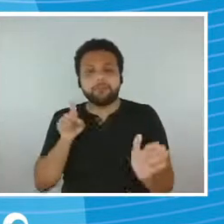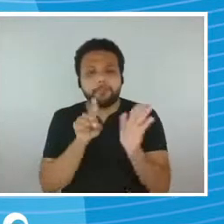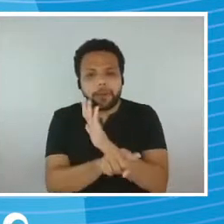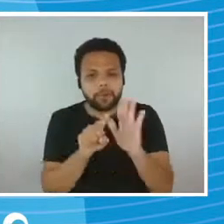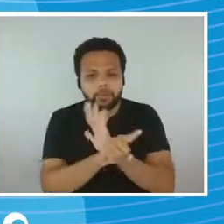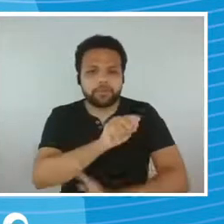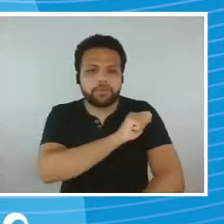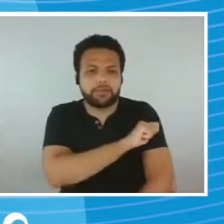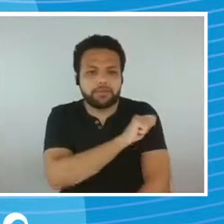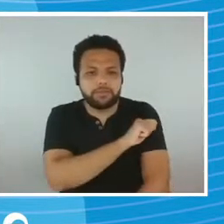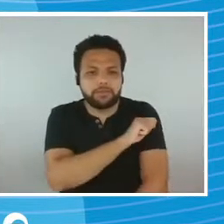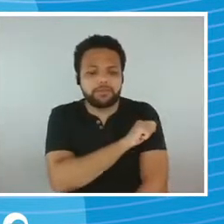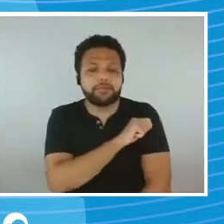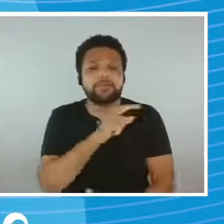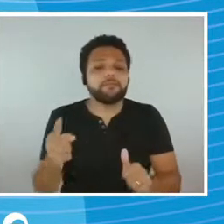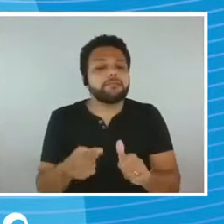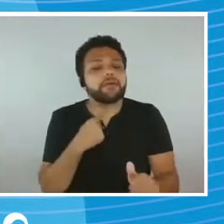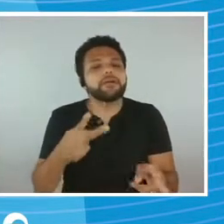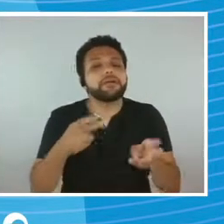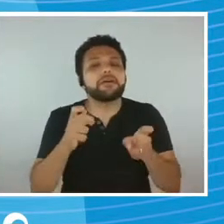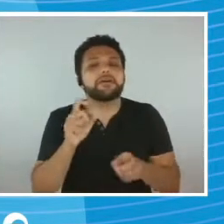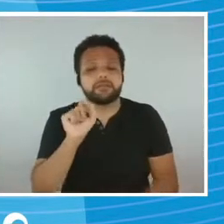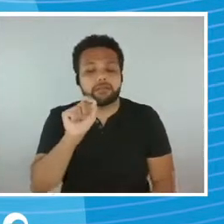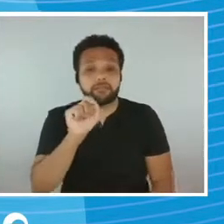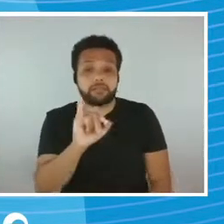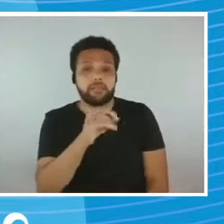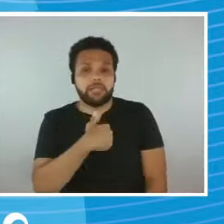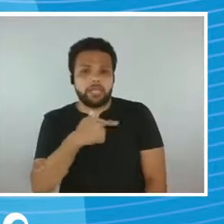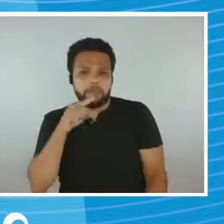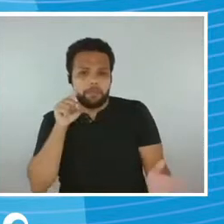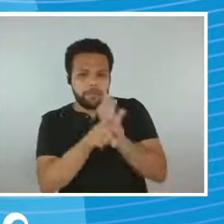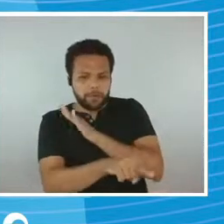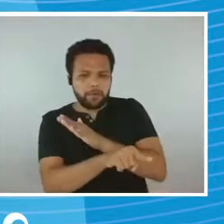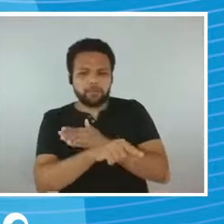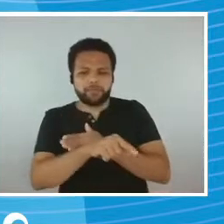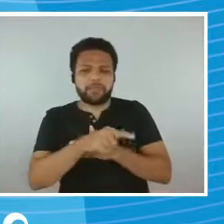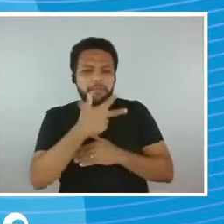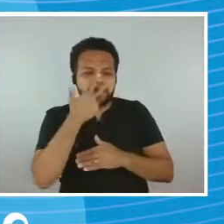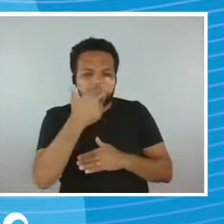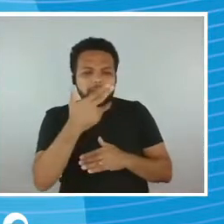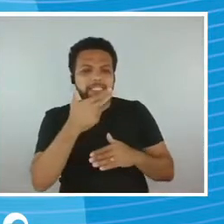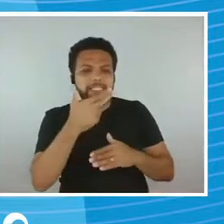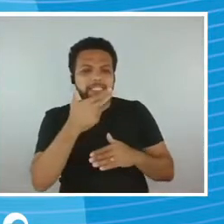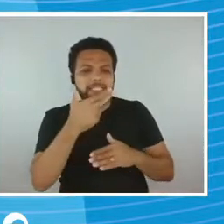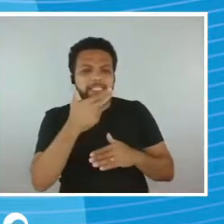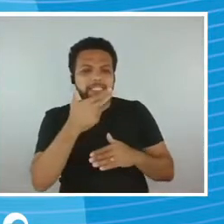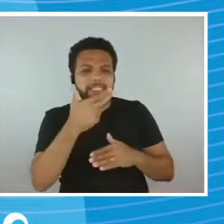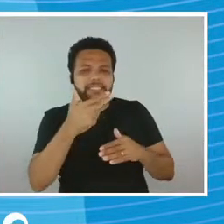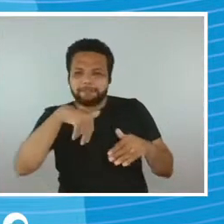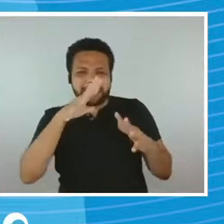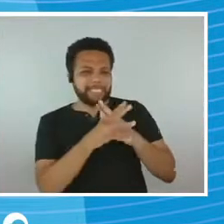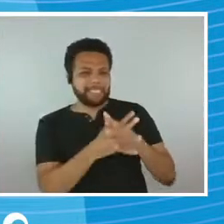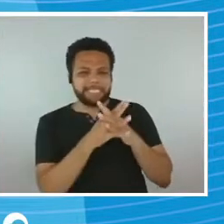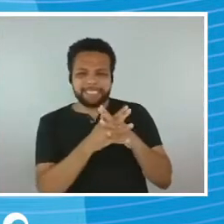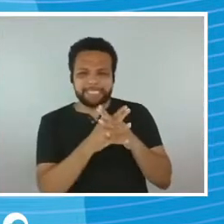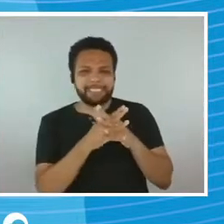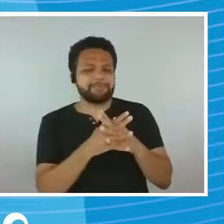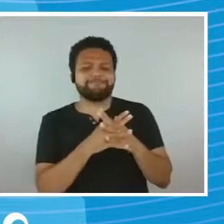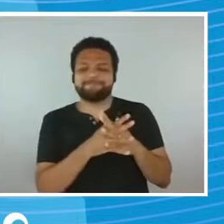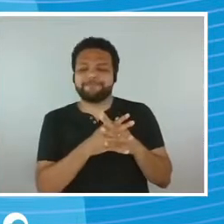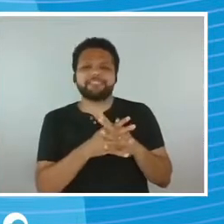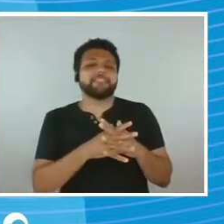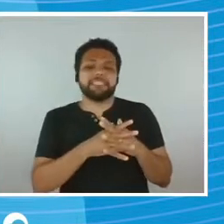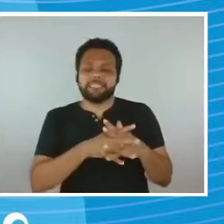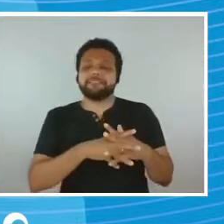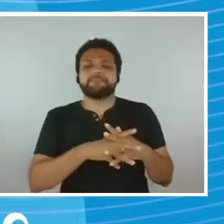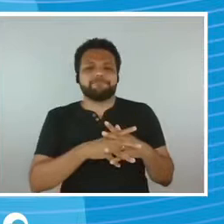percebeu primeiro o seguinte, né, que se eu faço uma pergunta muito técnica, muito operacional, que simplesmente é um protocolo a ser seguido,